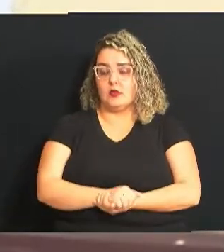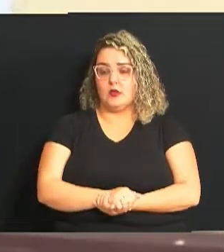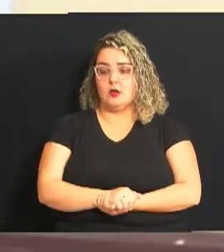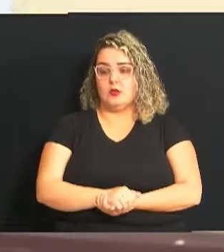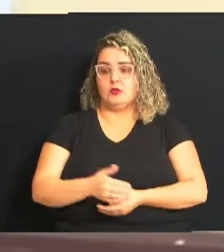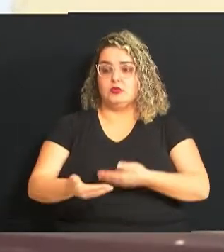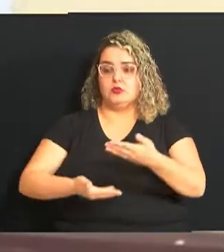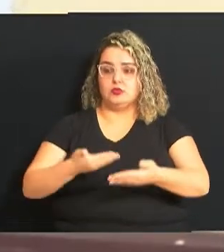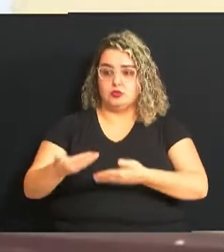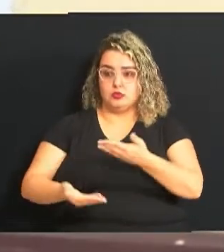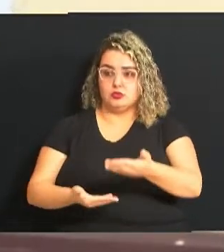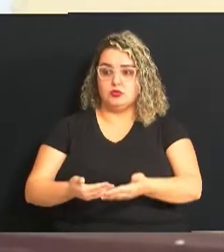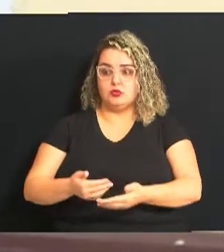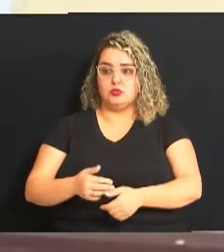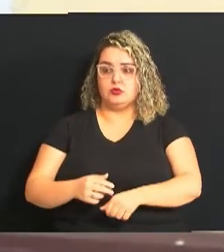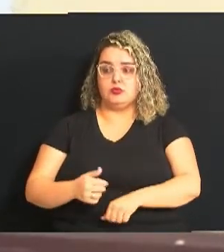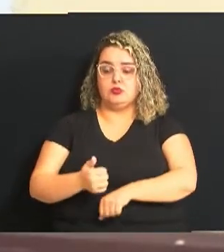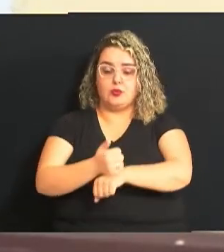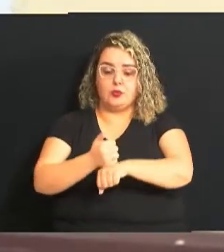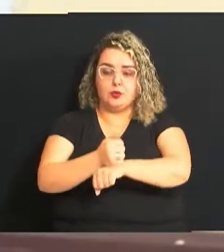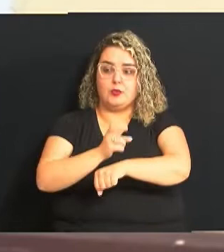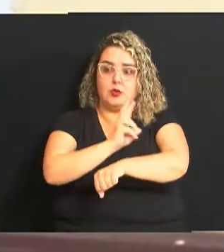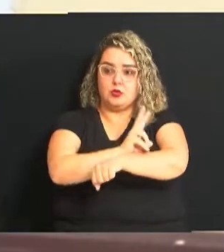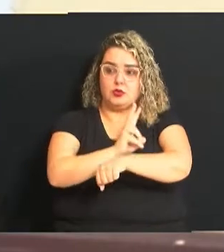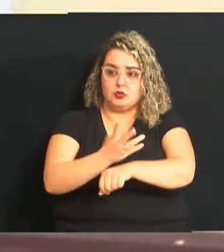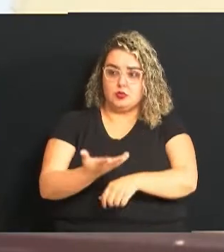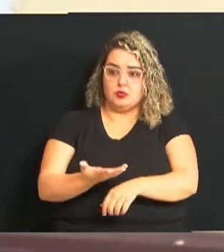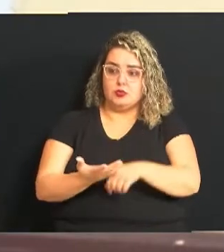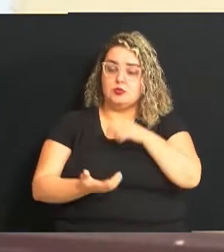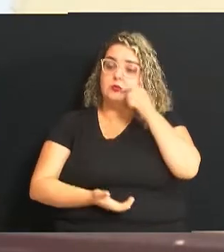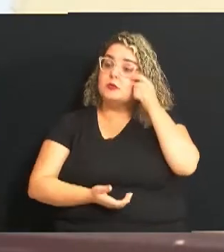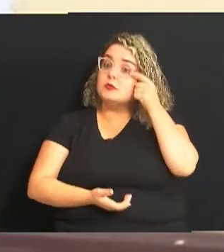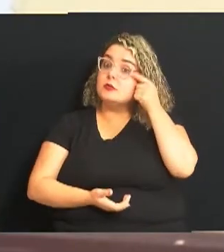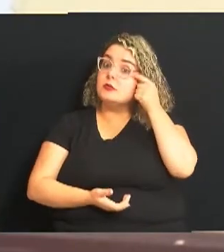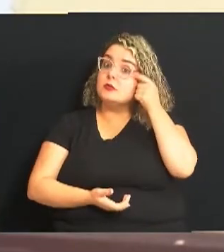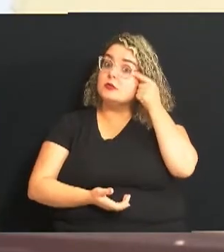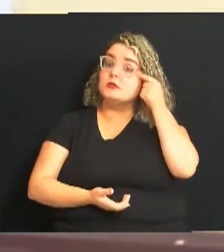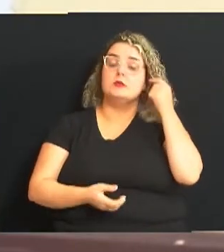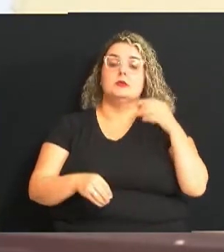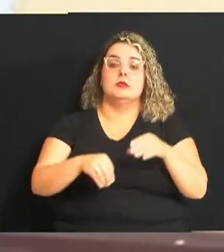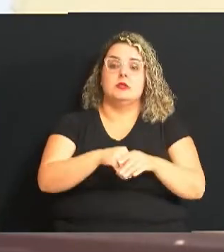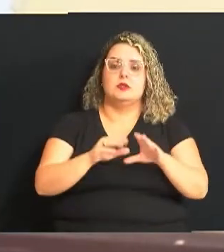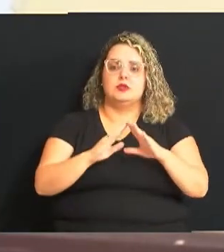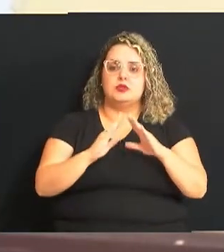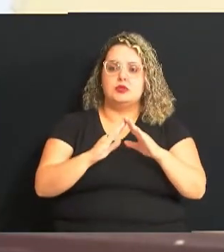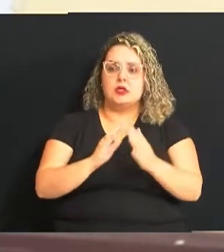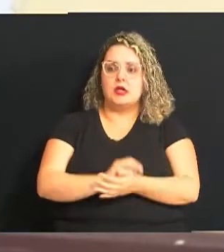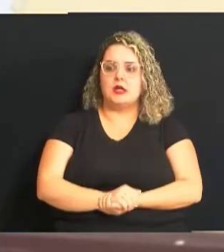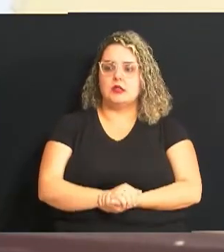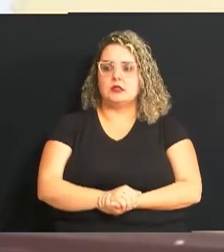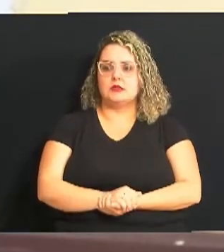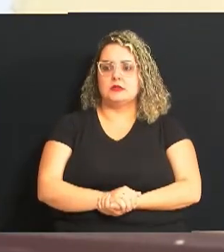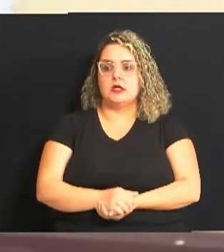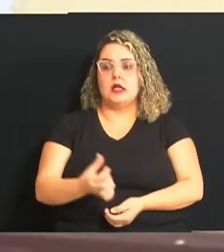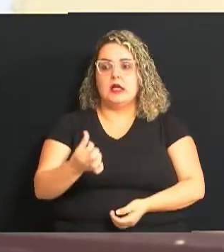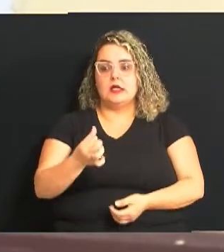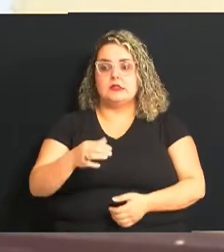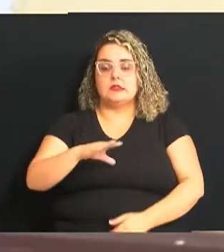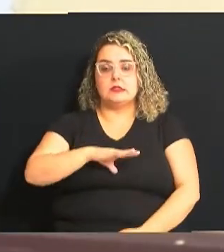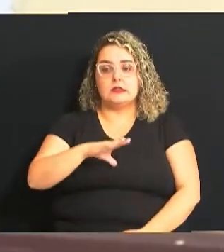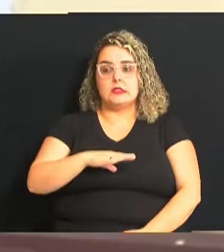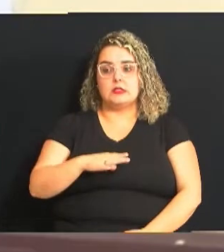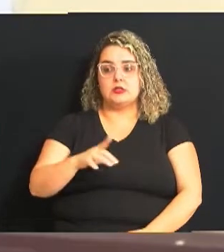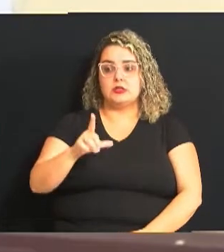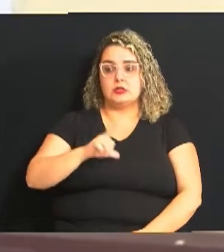do cuidador, né, que a gente fala do auxílio do cuidador em domicílio. Somos a sexta cidade no país que temos